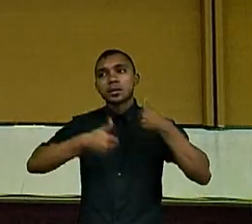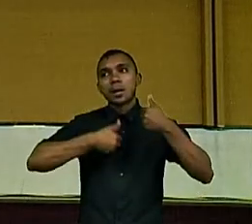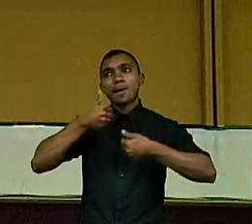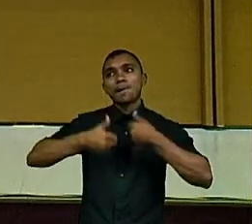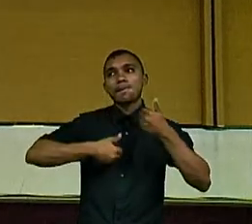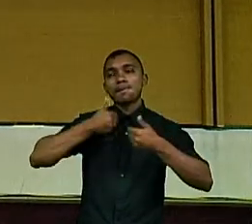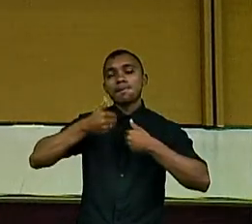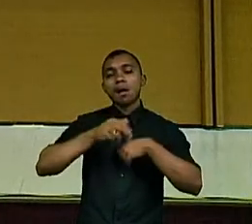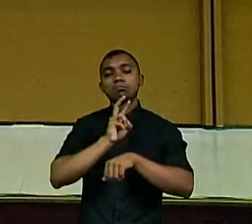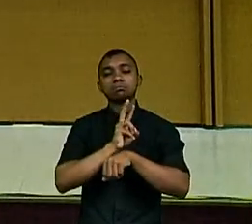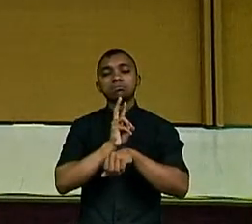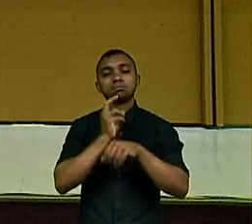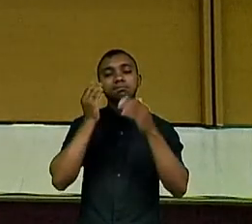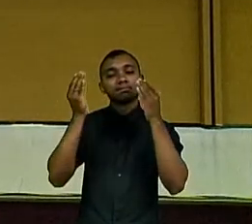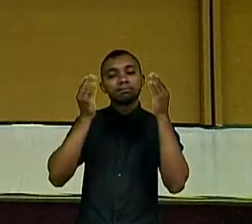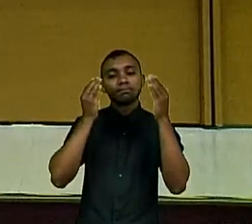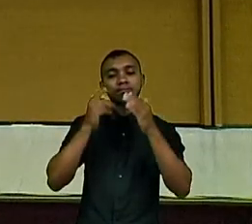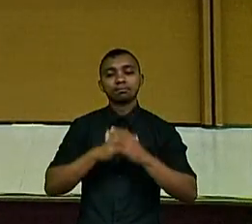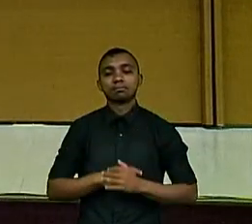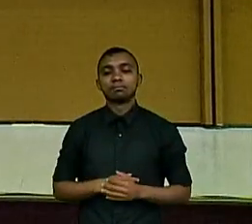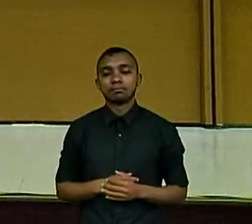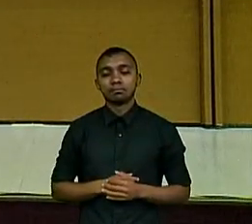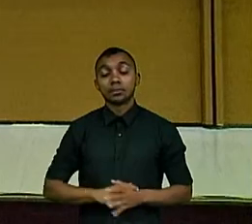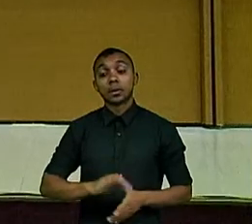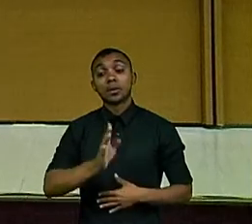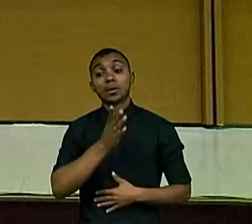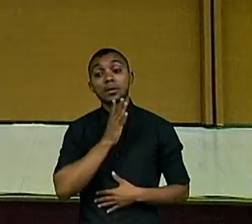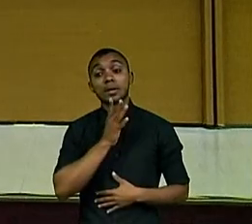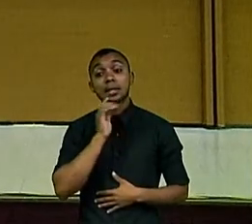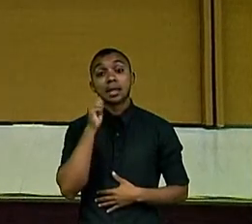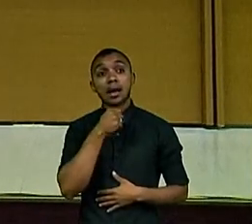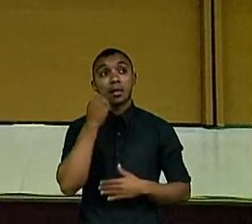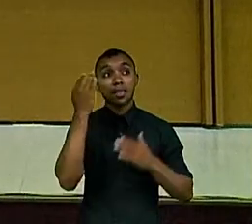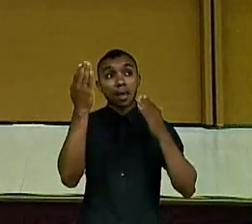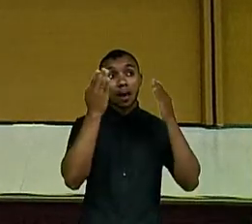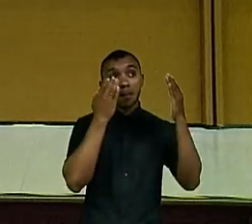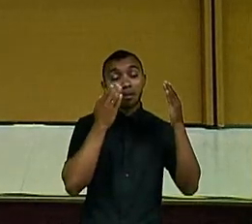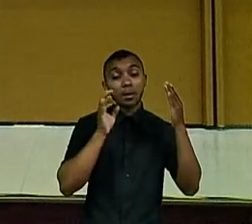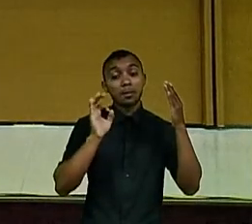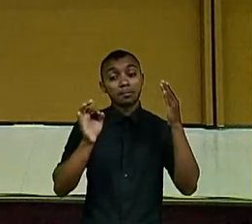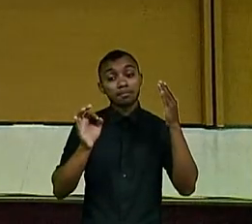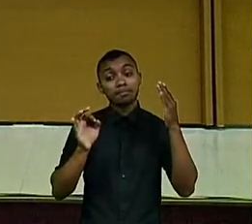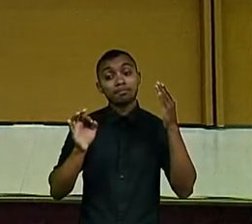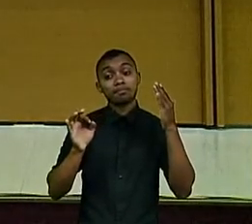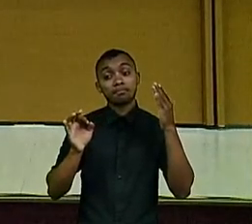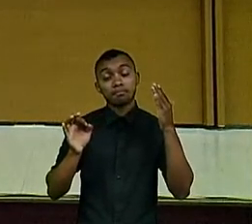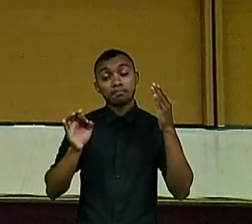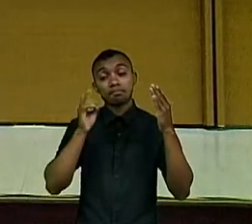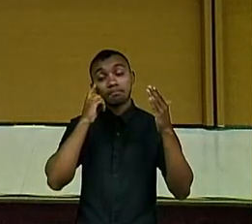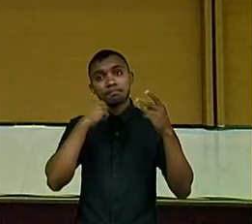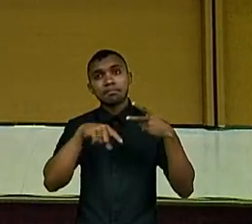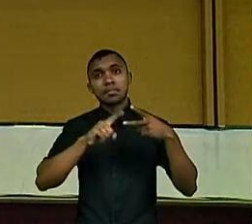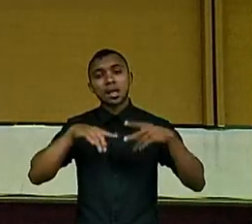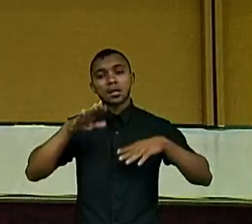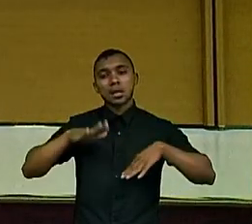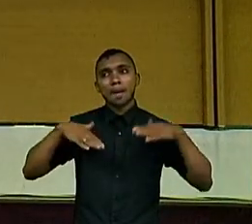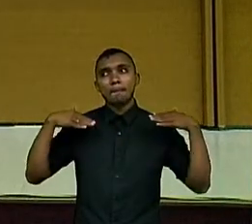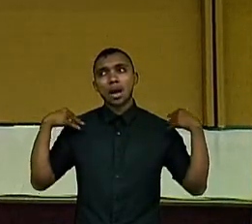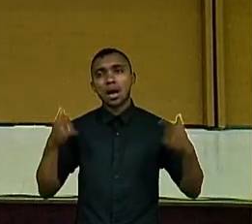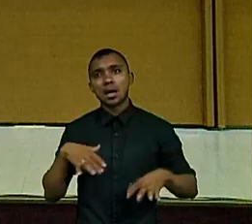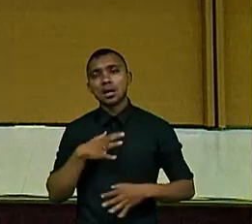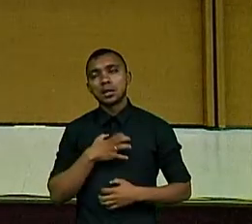para a gente sabe terapia é uma coisa mas esses momentos essa Sensações